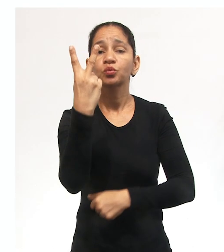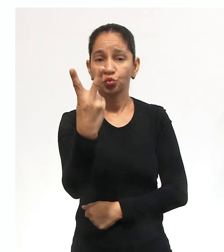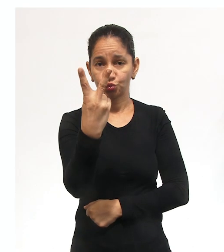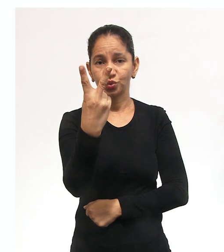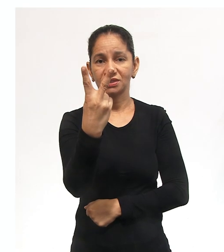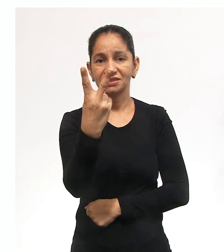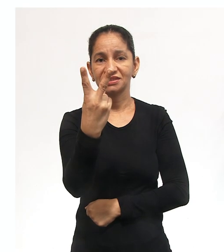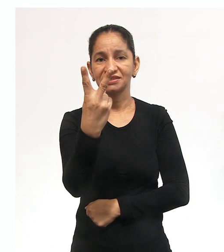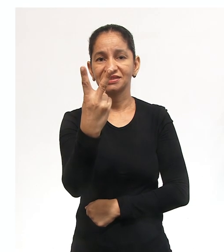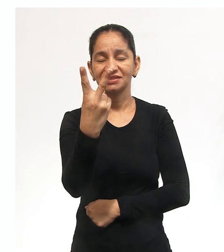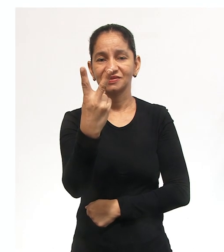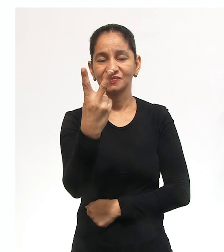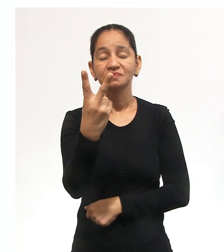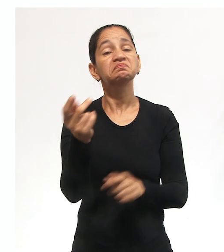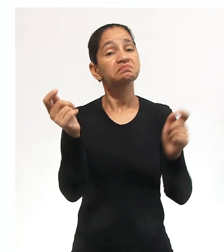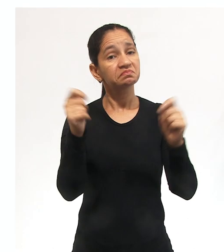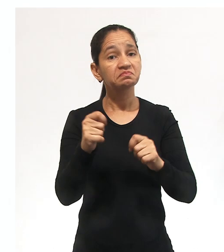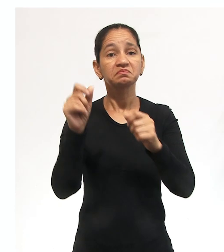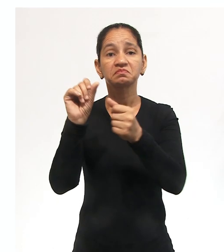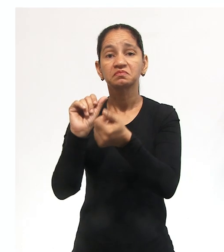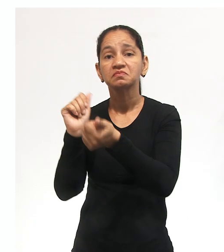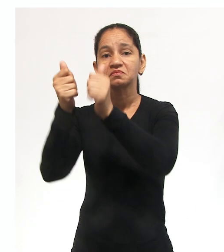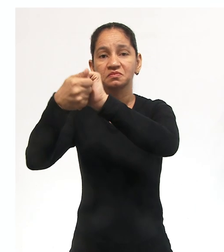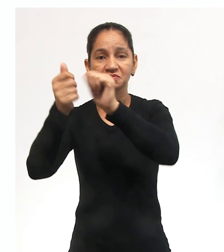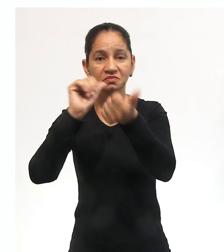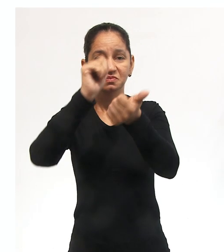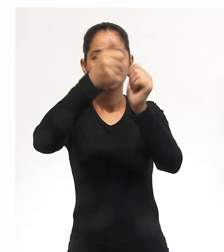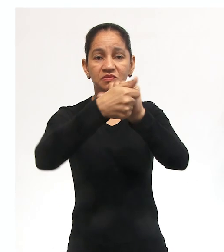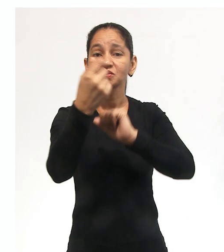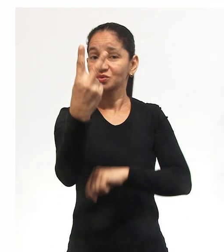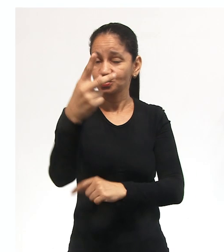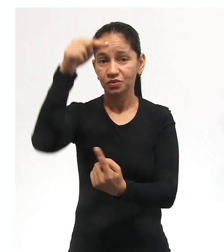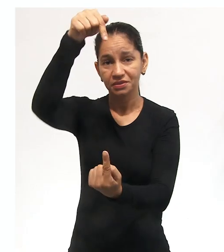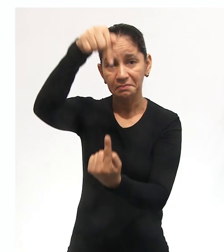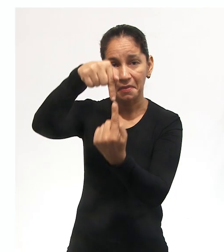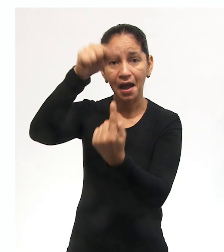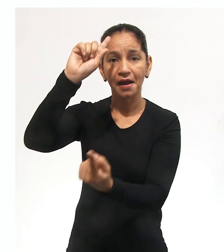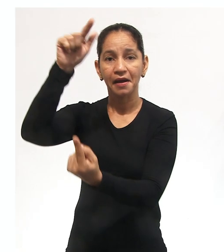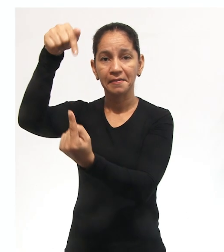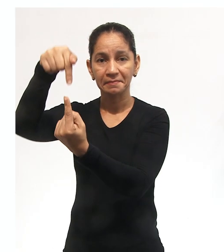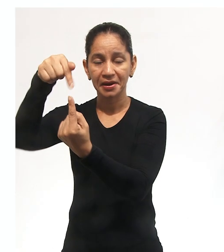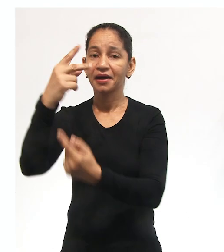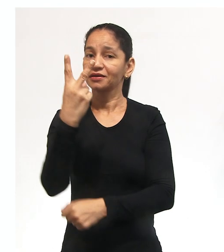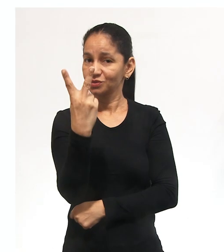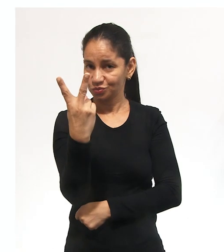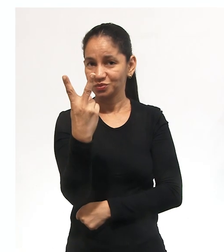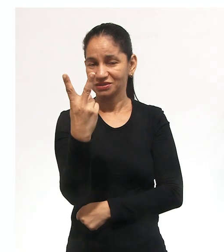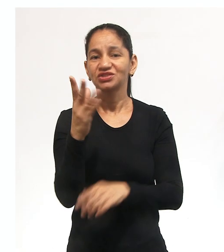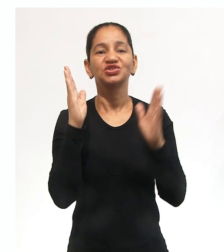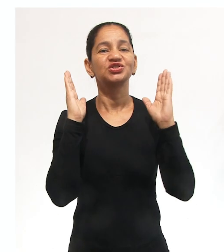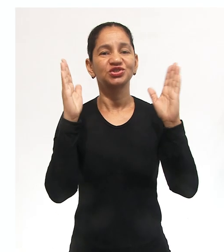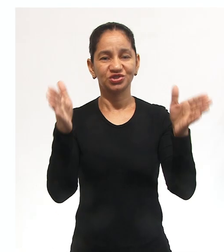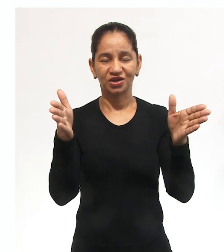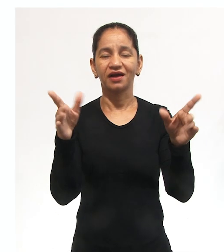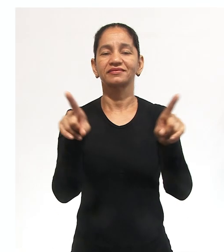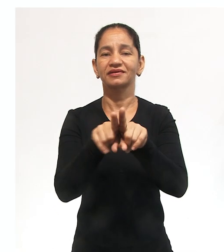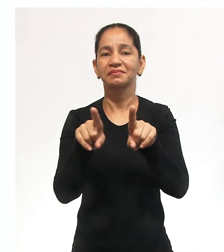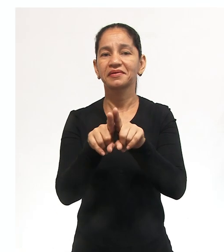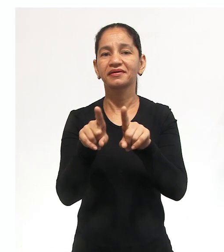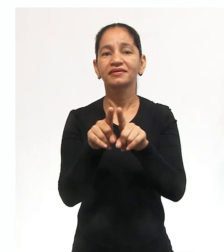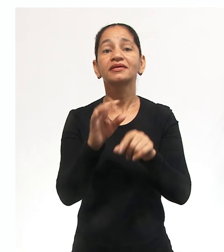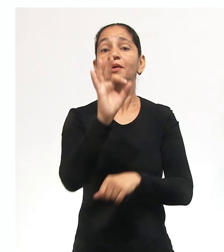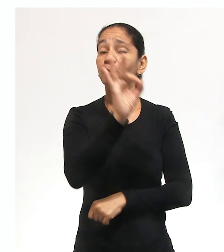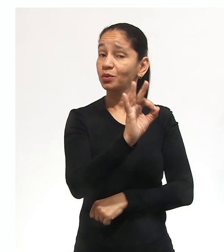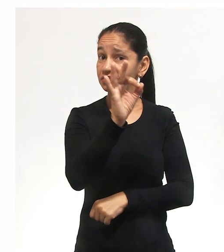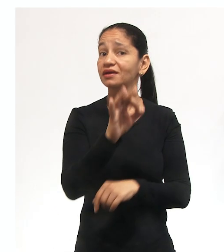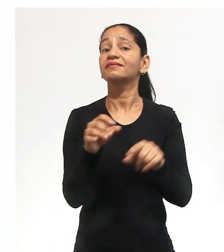resultado 2. Então, eu já fiz essas duas mudanças aqui. A divisão dessa fração e a mudança